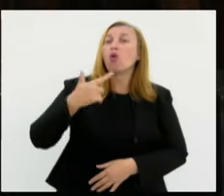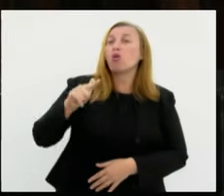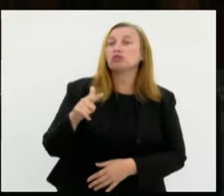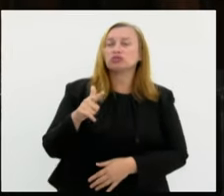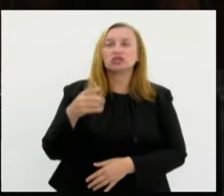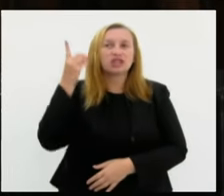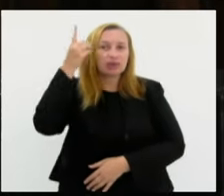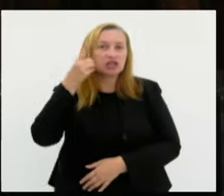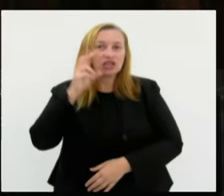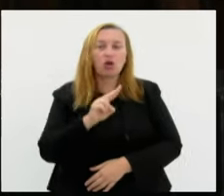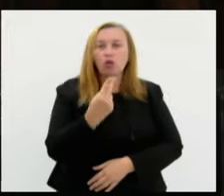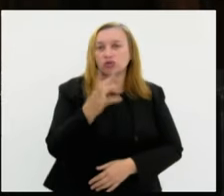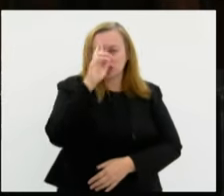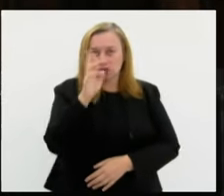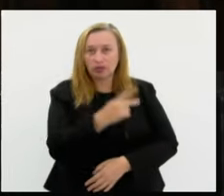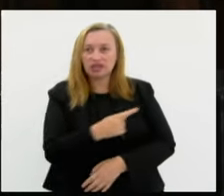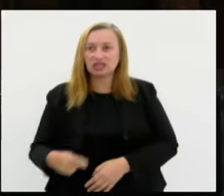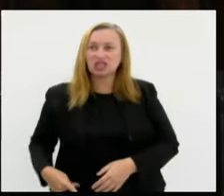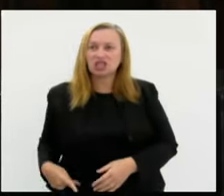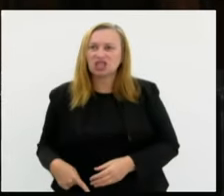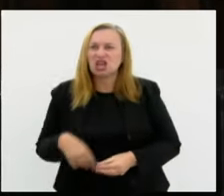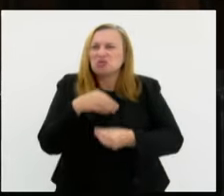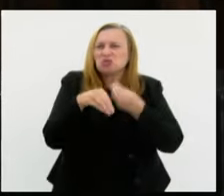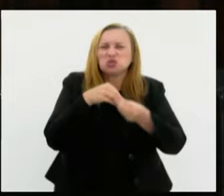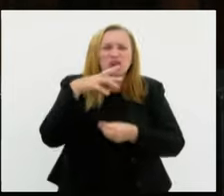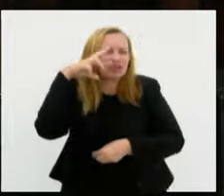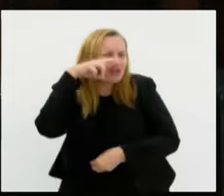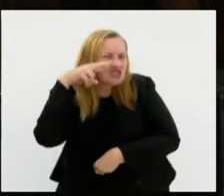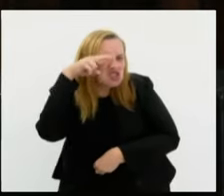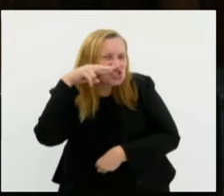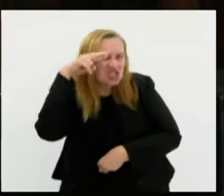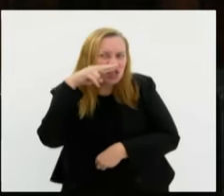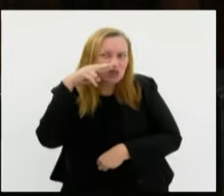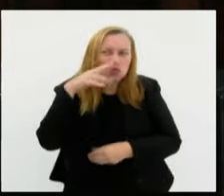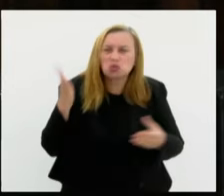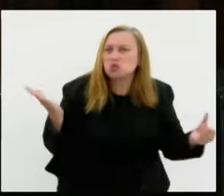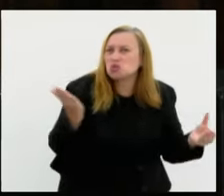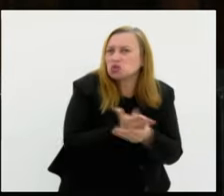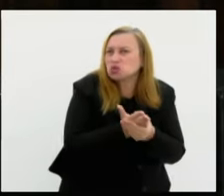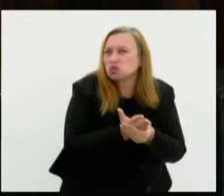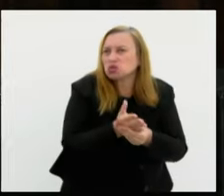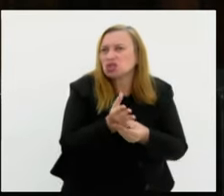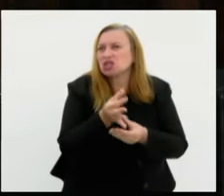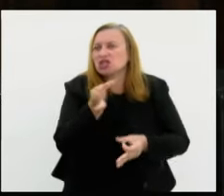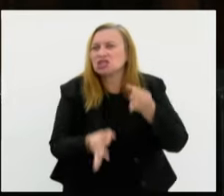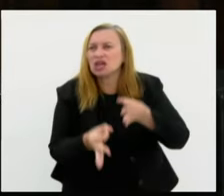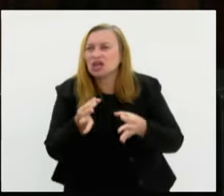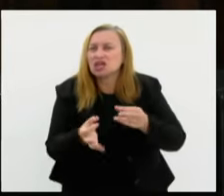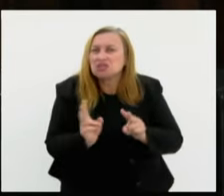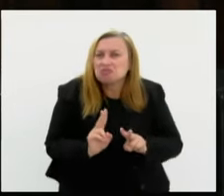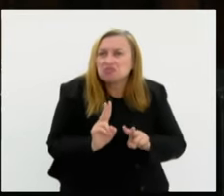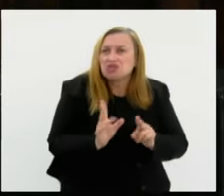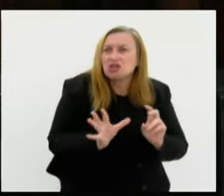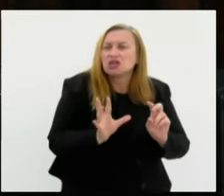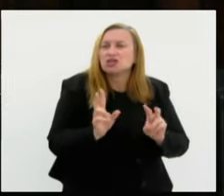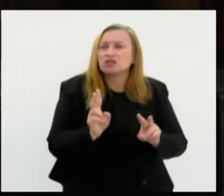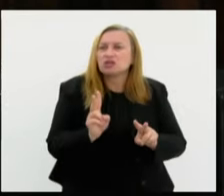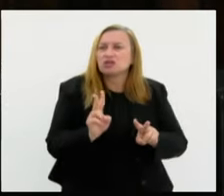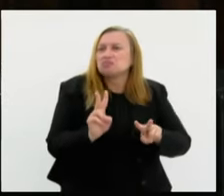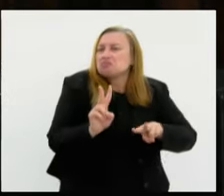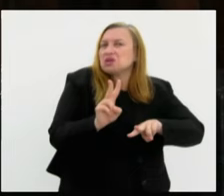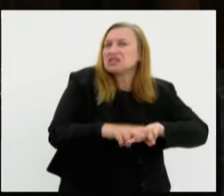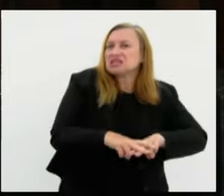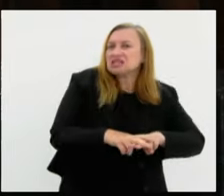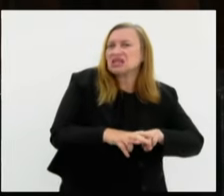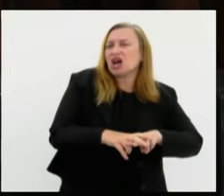Estado, se vê envolvido numa investigação, num inquérito, num mandado de segurança, ou qualquer outra medida